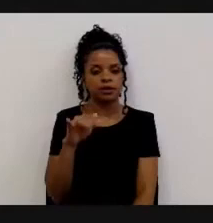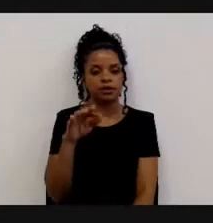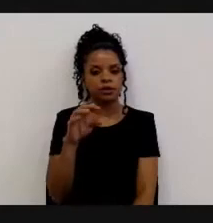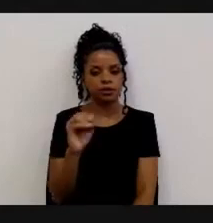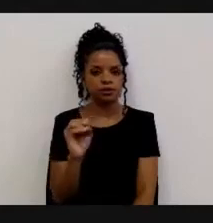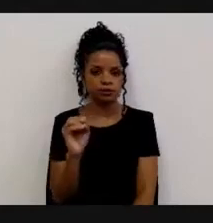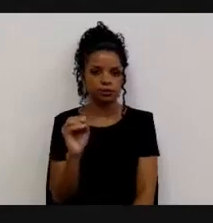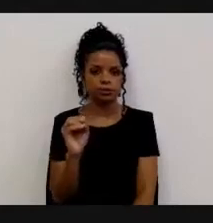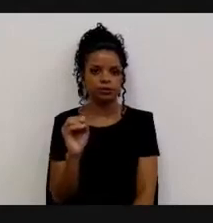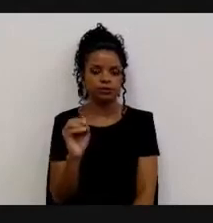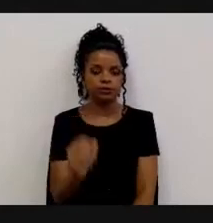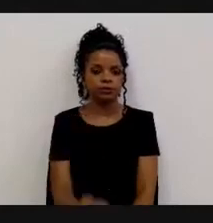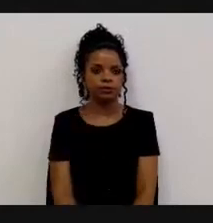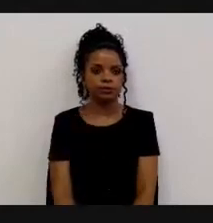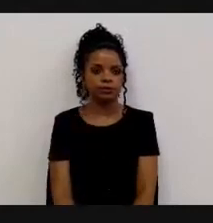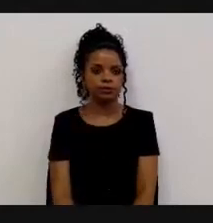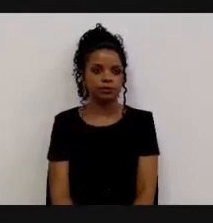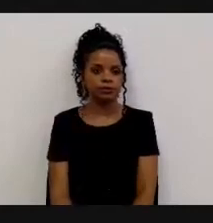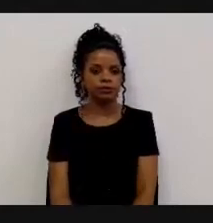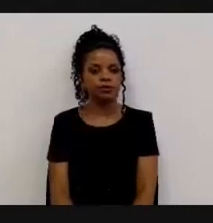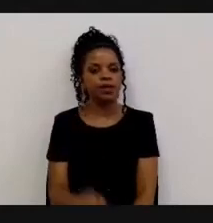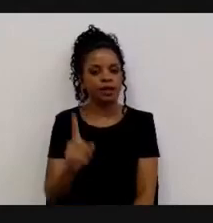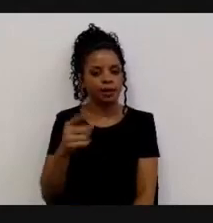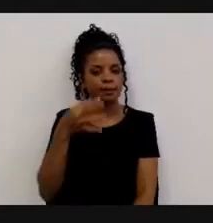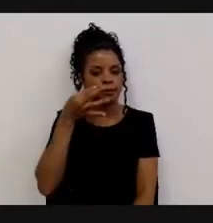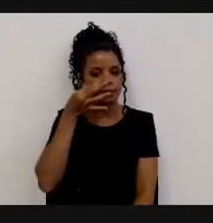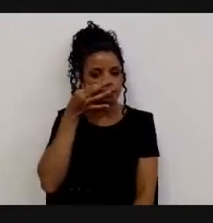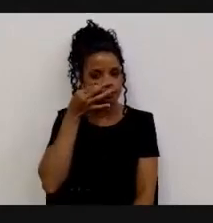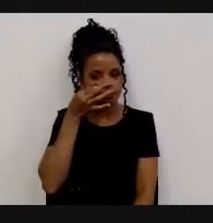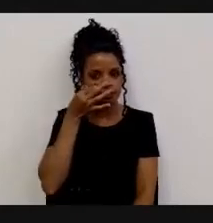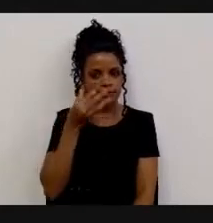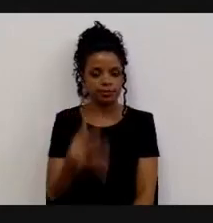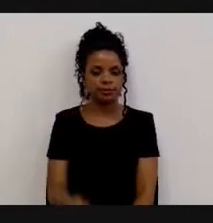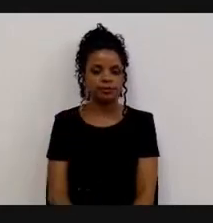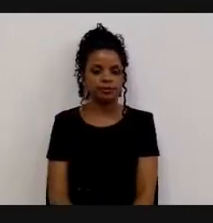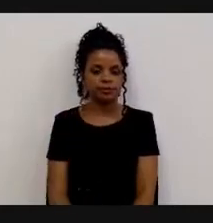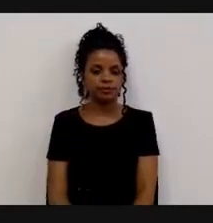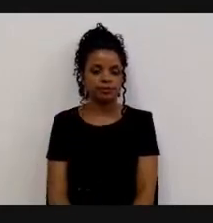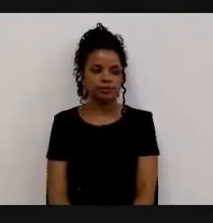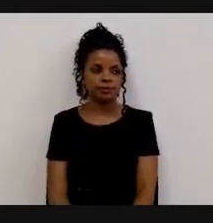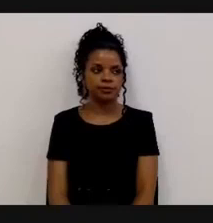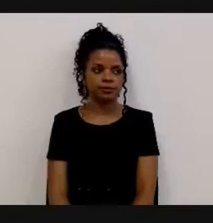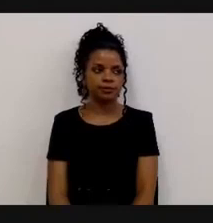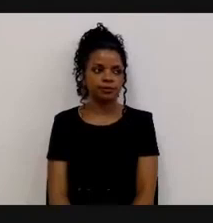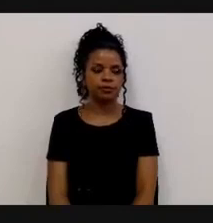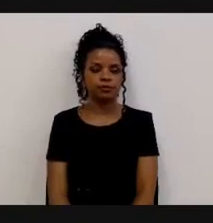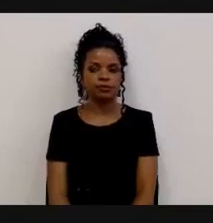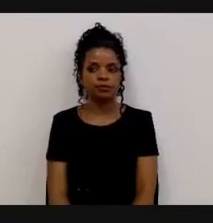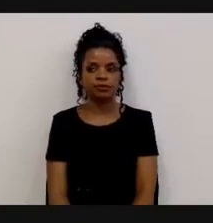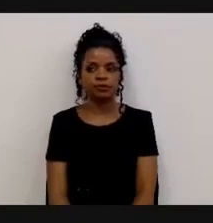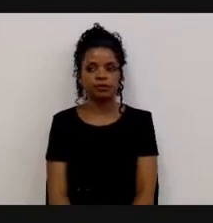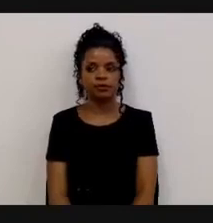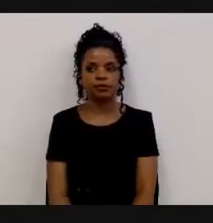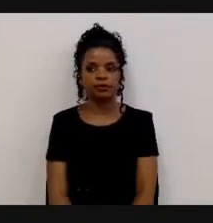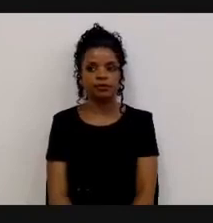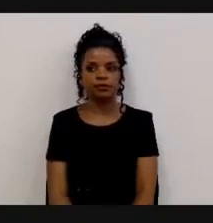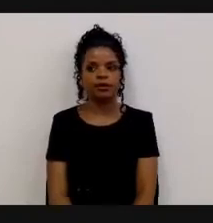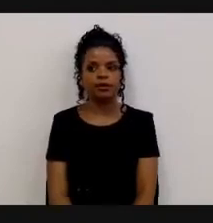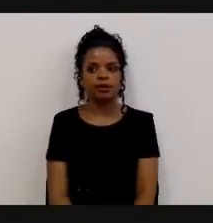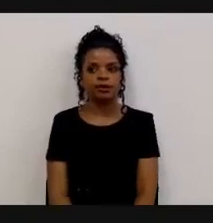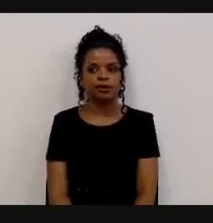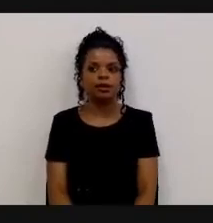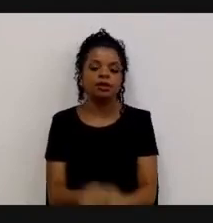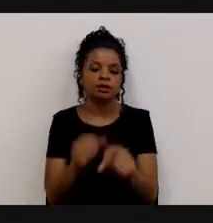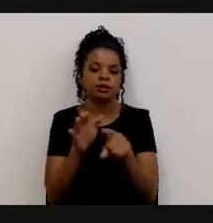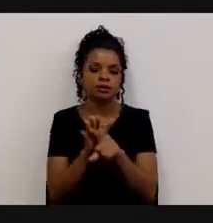para falar. Paulo Sérgio está presente aqui conosco. Paulo Sérgio vai falar sobre um estudo de casos de emendas individuais